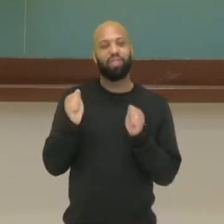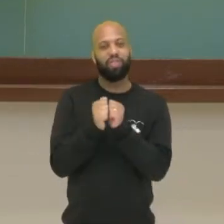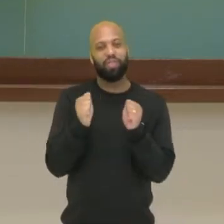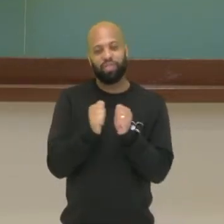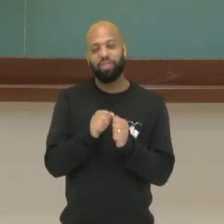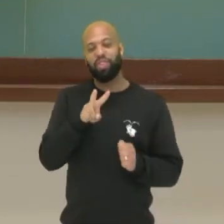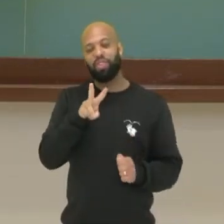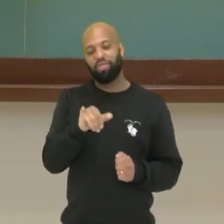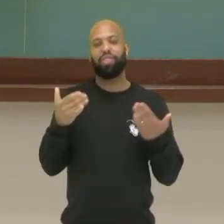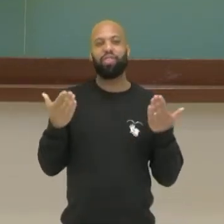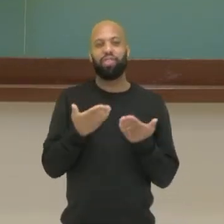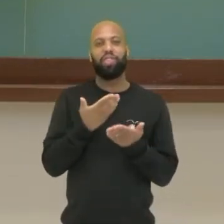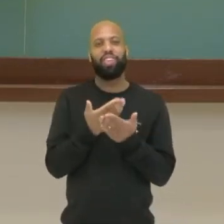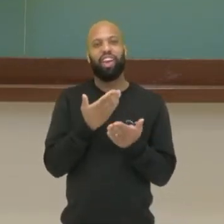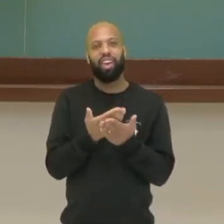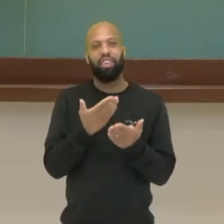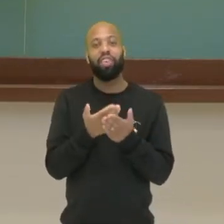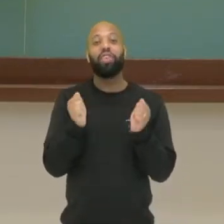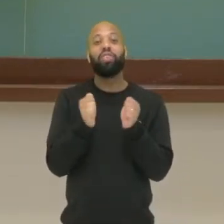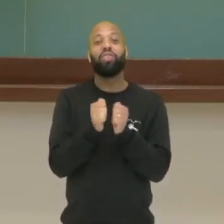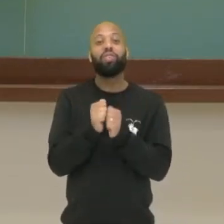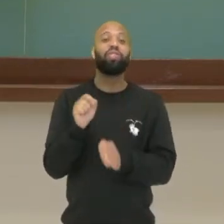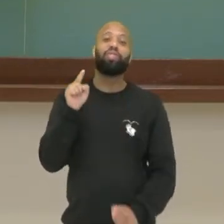seguir juntos aqui com vocês